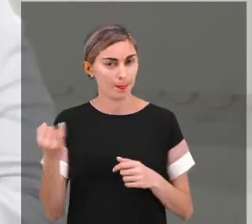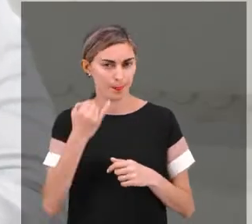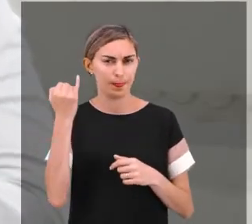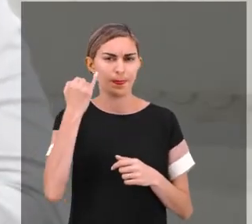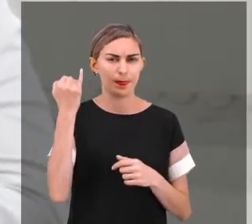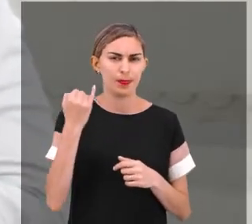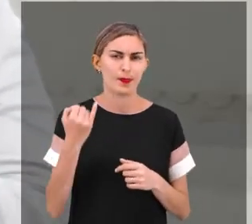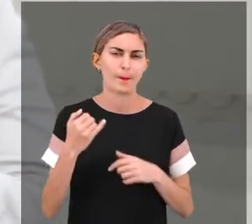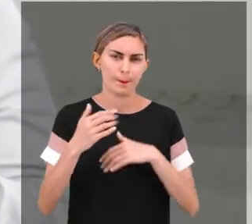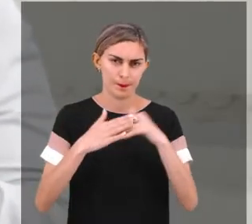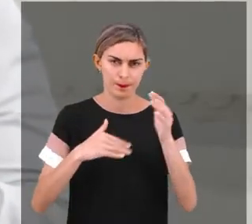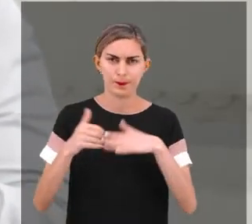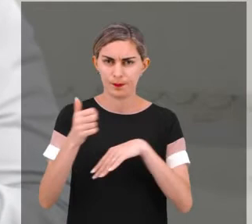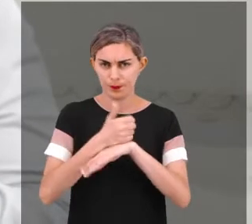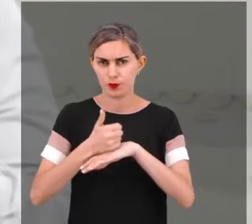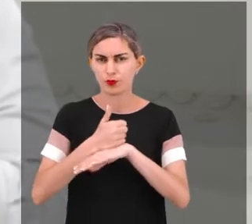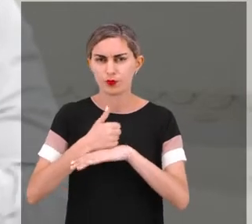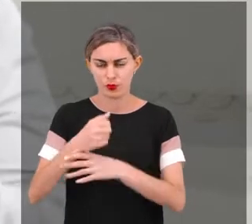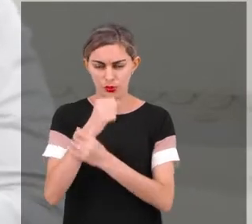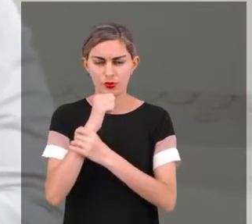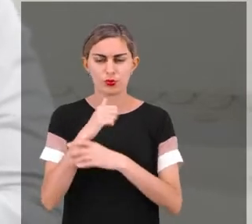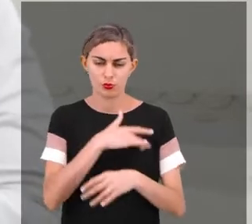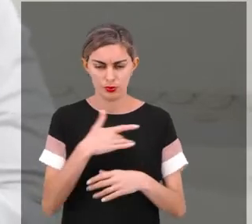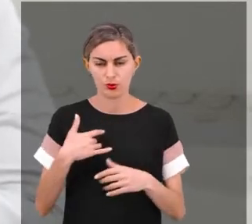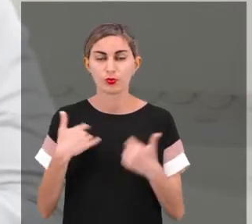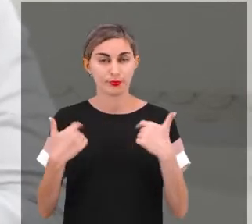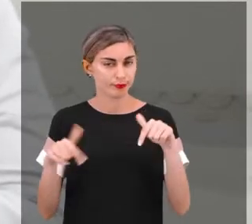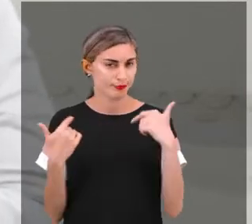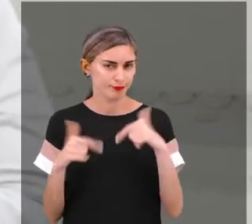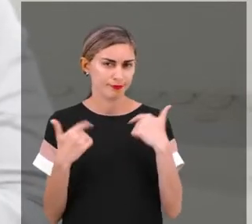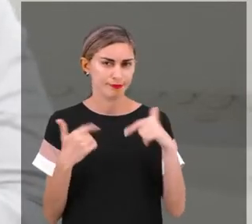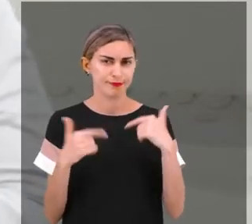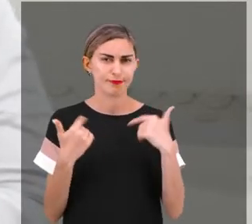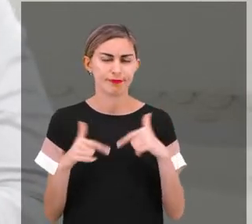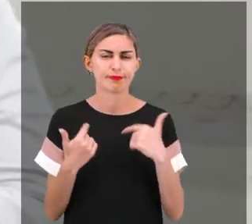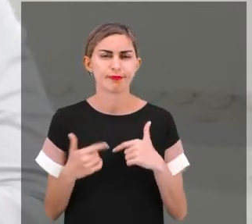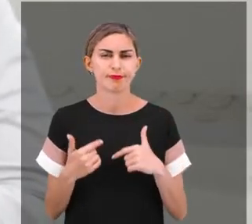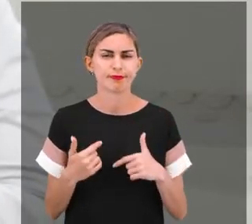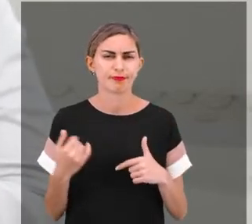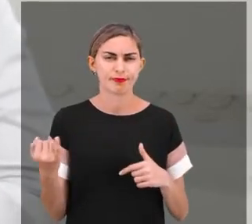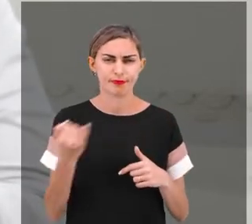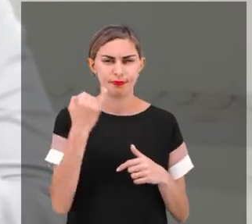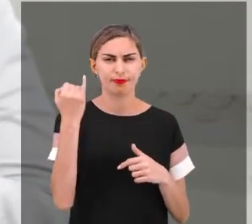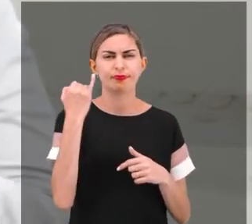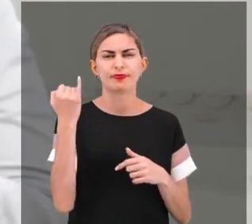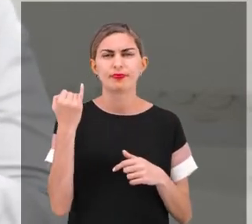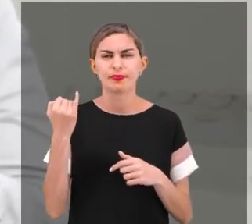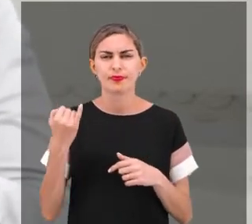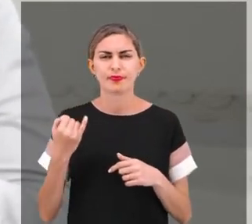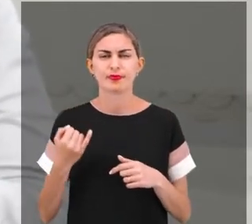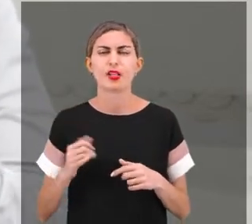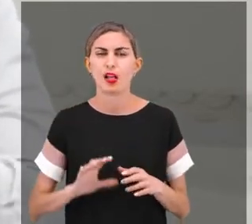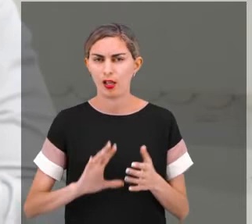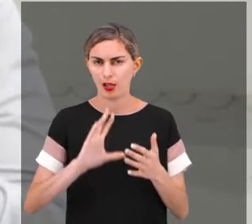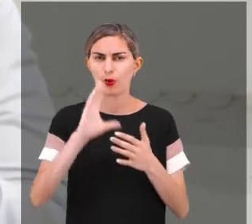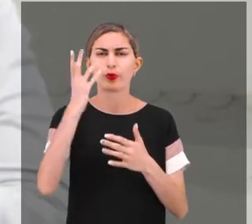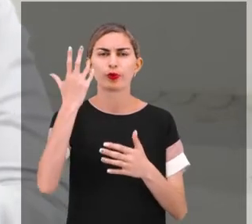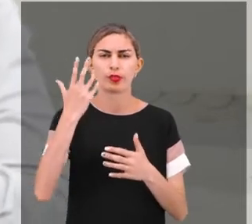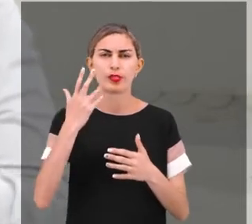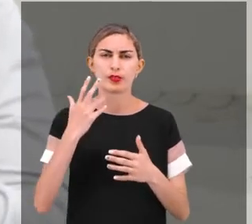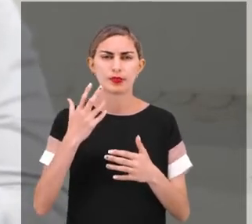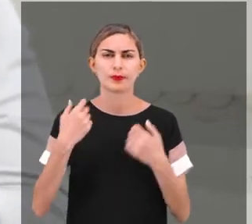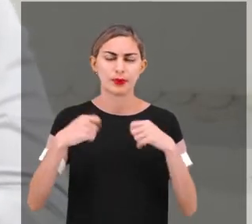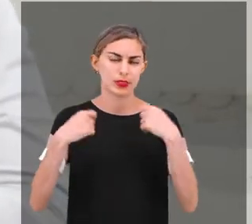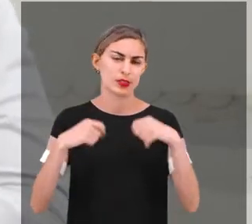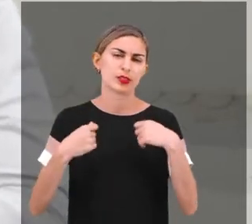a importância do profissional de segurança e saúde do trabalhador, ela digamos assim, acontece e